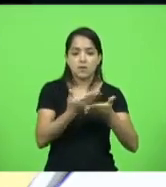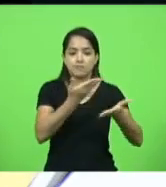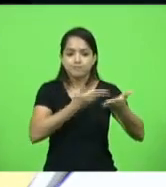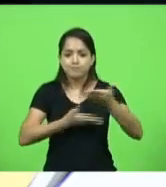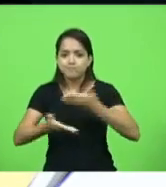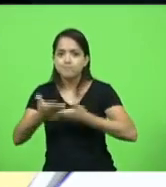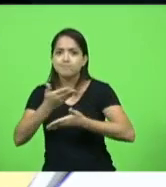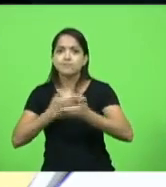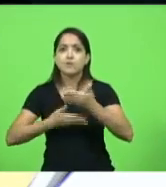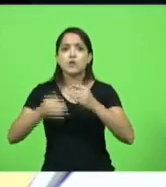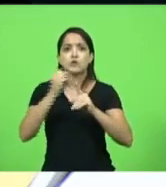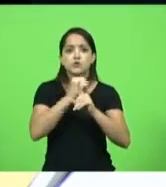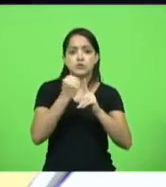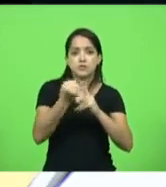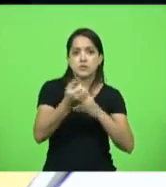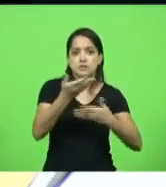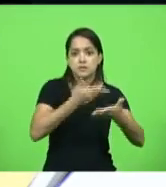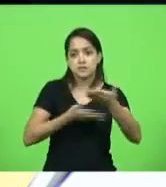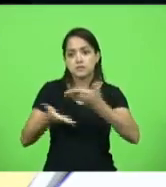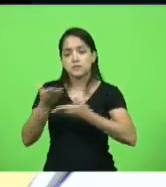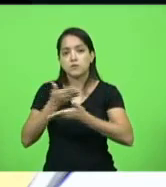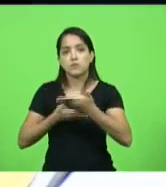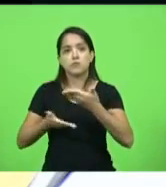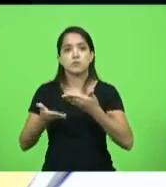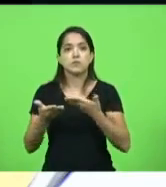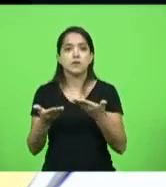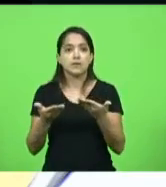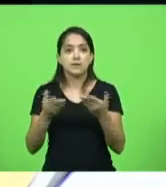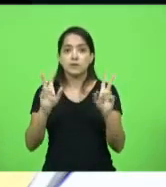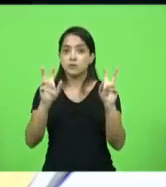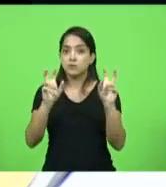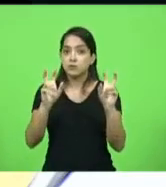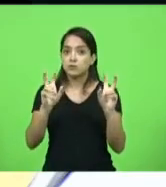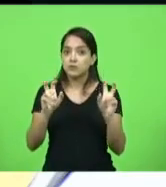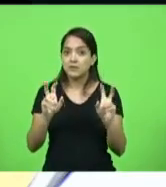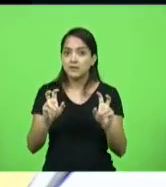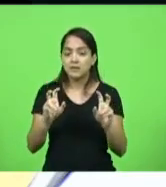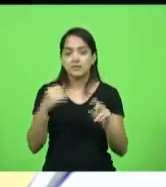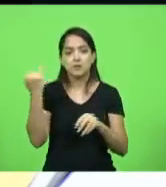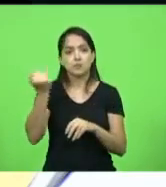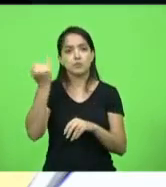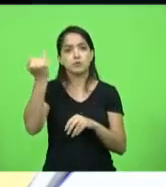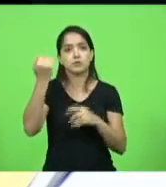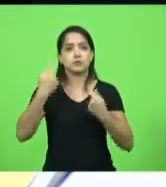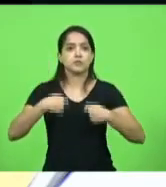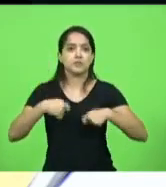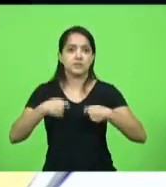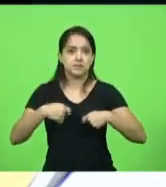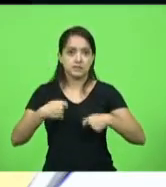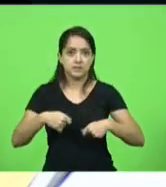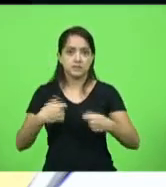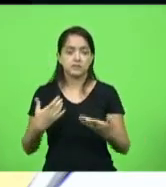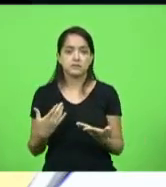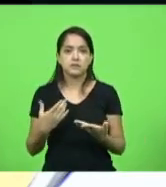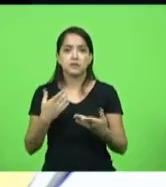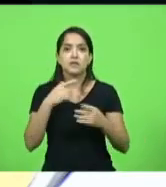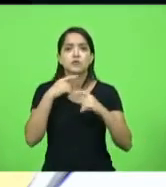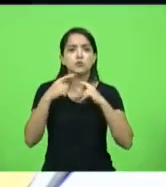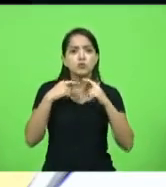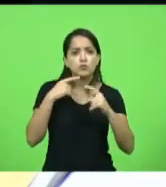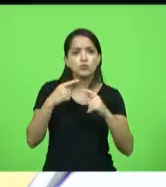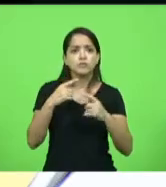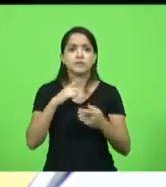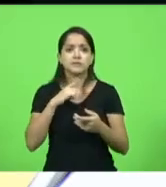dos alunos. Então, tem muito tema importante, muita coisa que a gente precisa ainda tirar de dúvidas com relação a